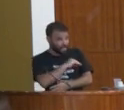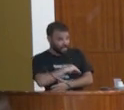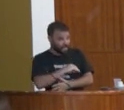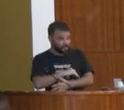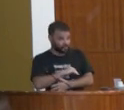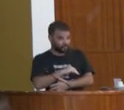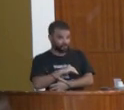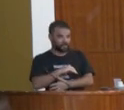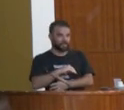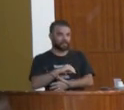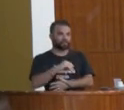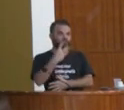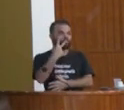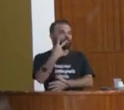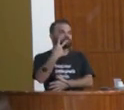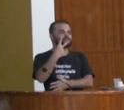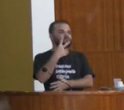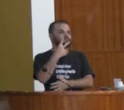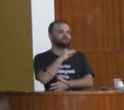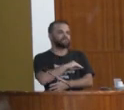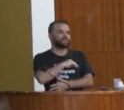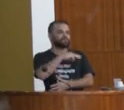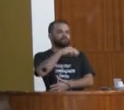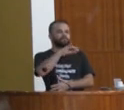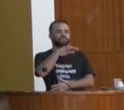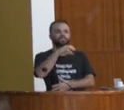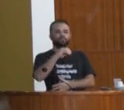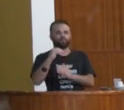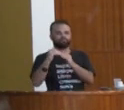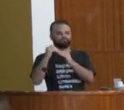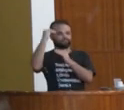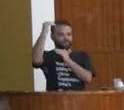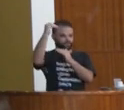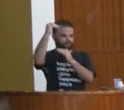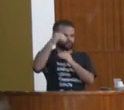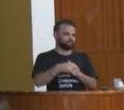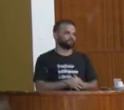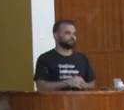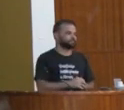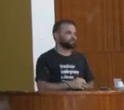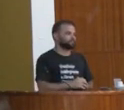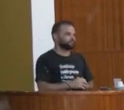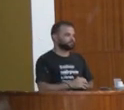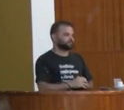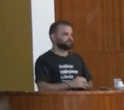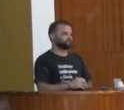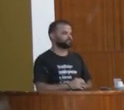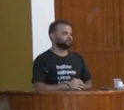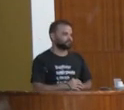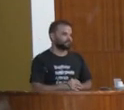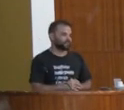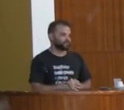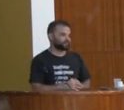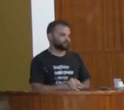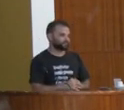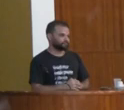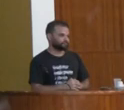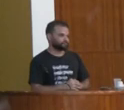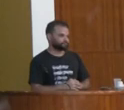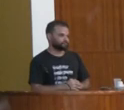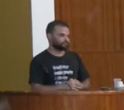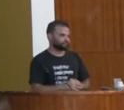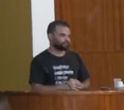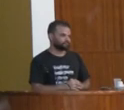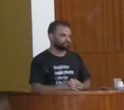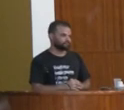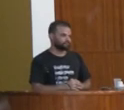Porque se ela receber até 2 salários mínimos, se eu não me engano, gente, isso daí depois tem que confirmar, ela vai fazer jus